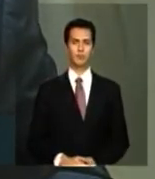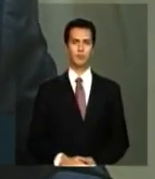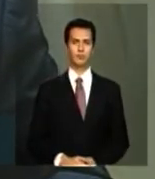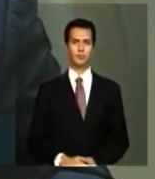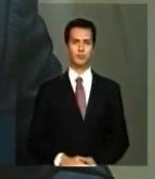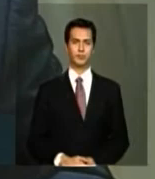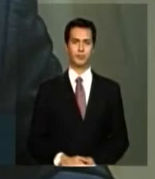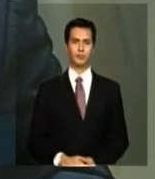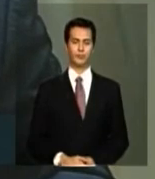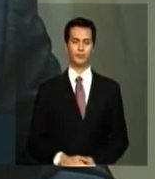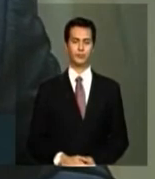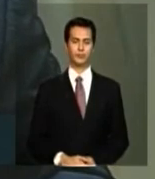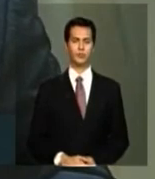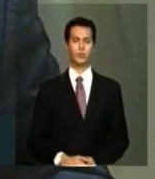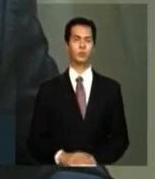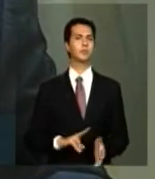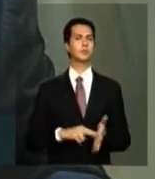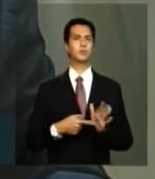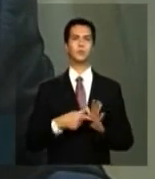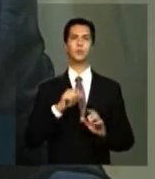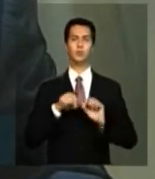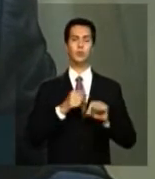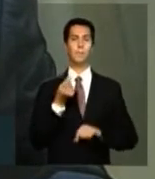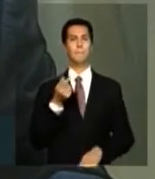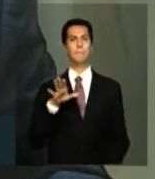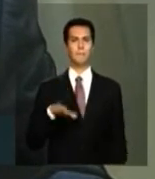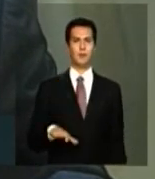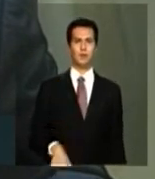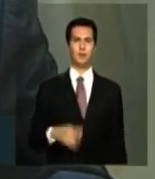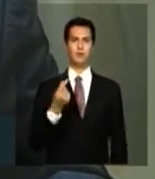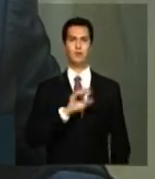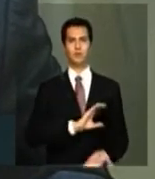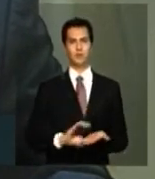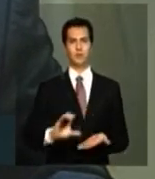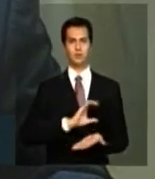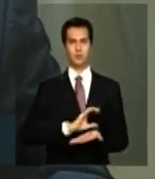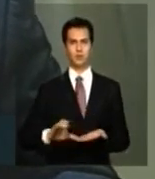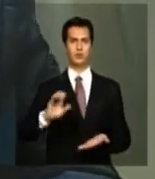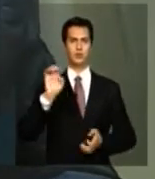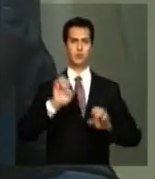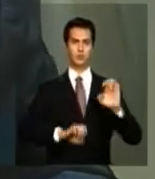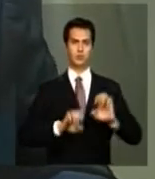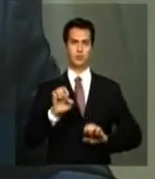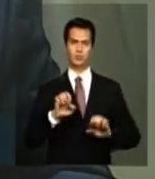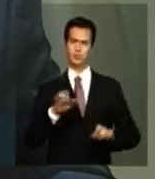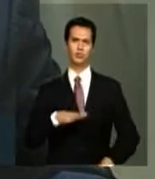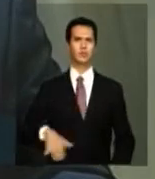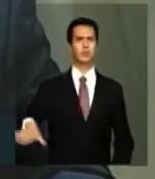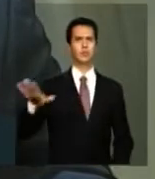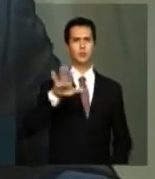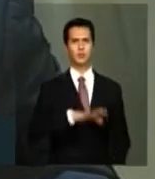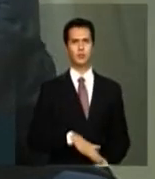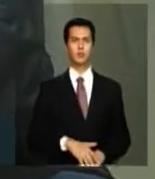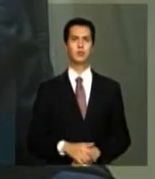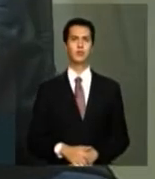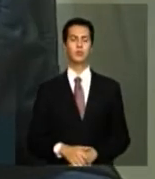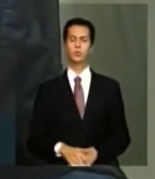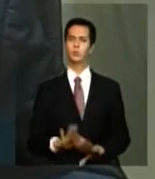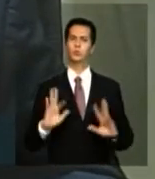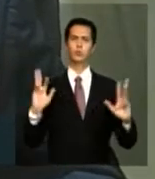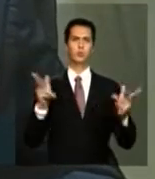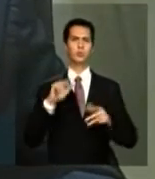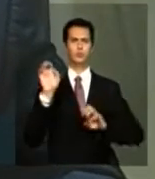produto significa baratear o custo do investimento né das empresas de modo geral isso beneficia todas as